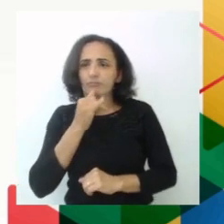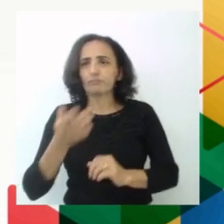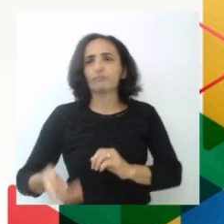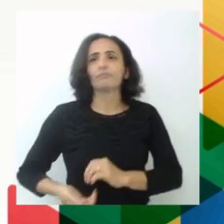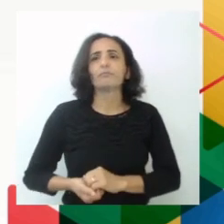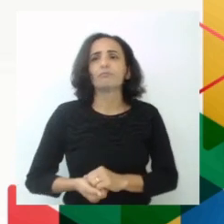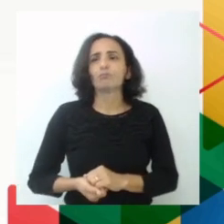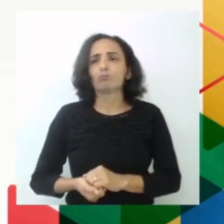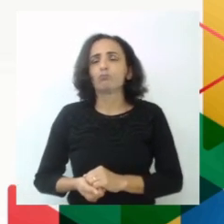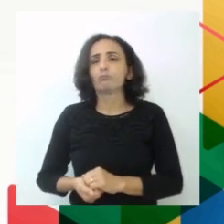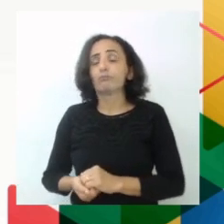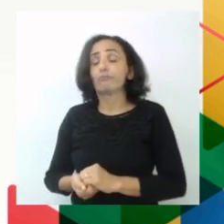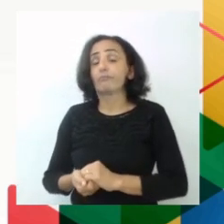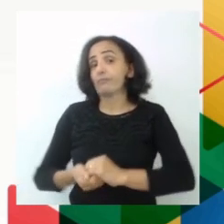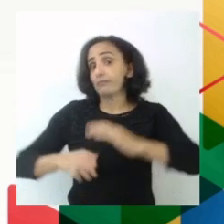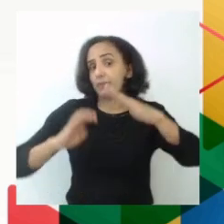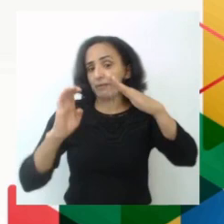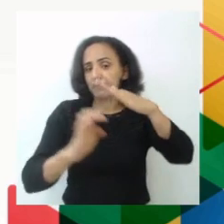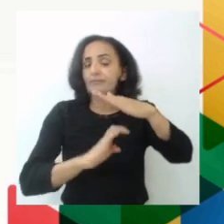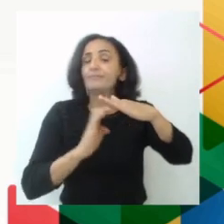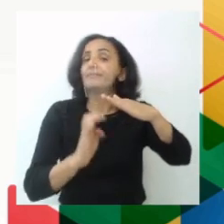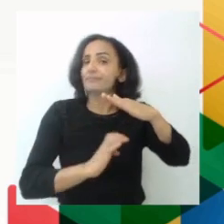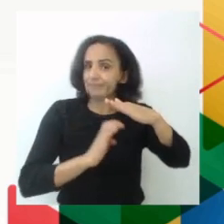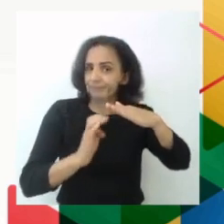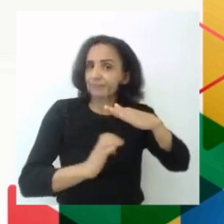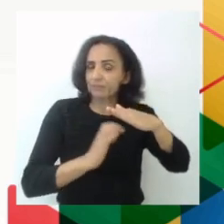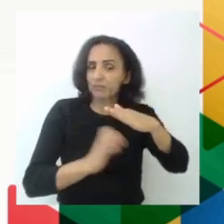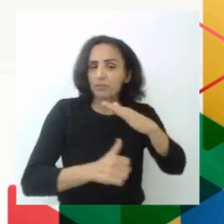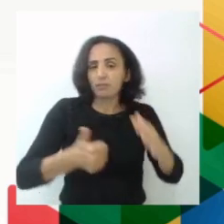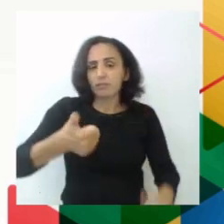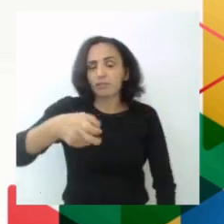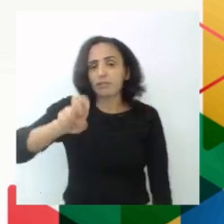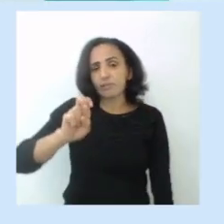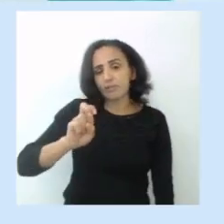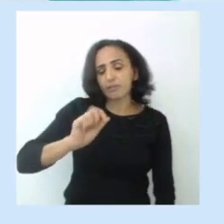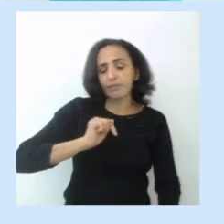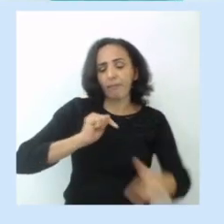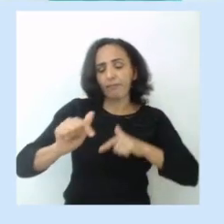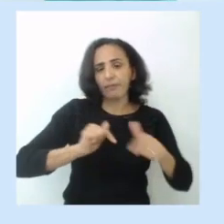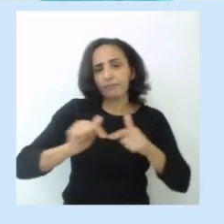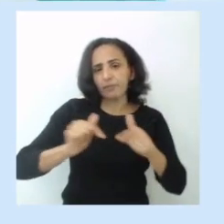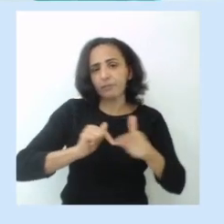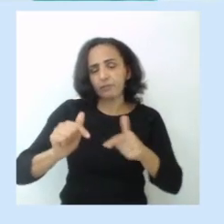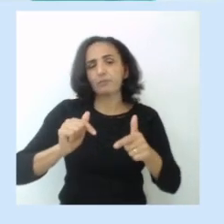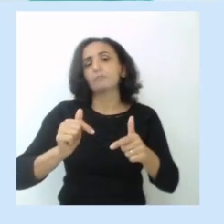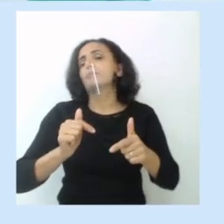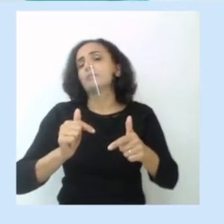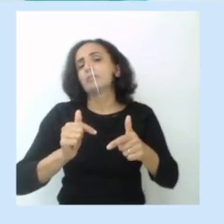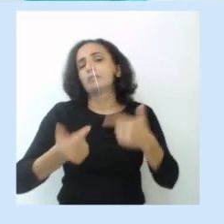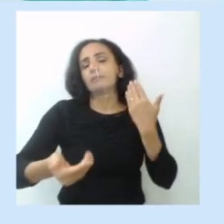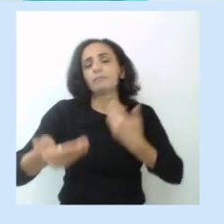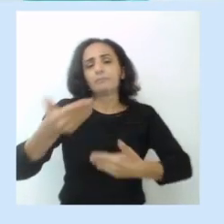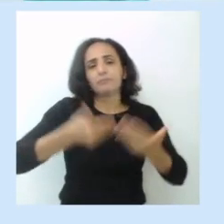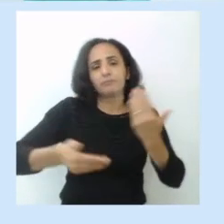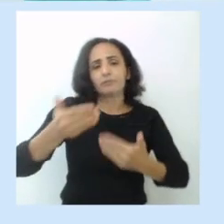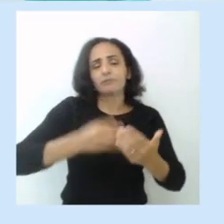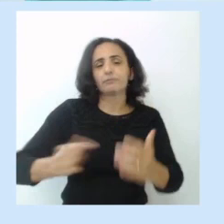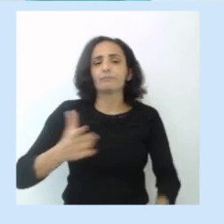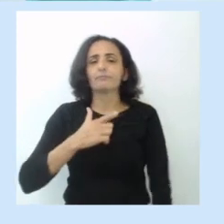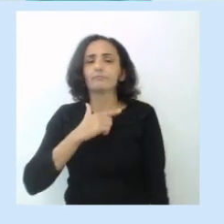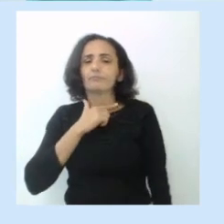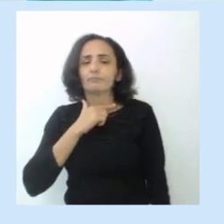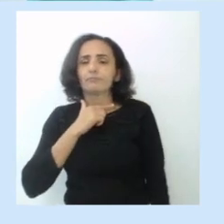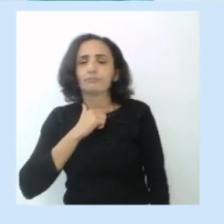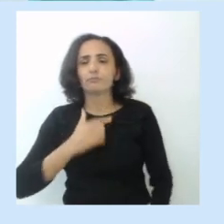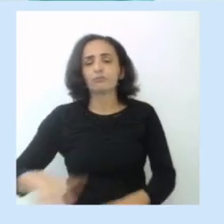assim. Em uma empresa, 15 funcionários se candidataram para as vagas